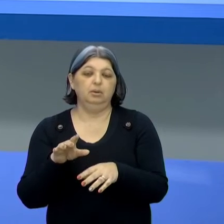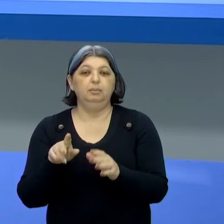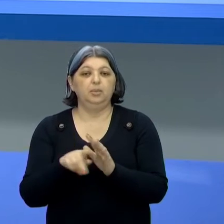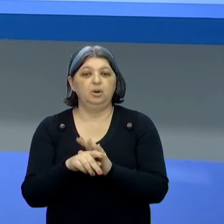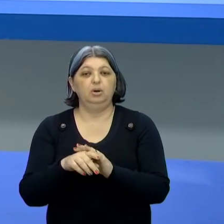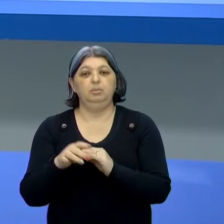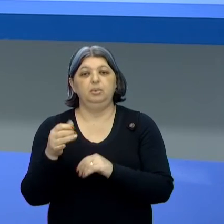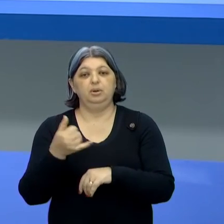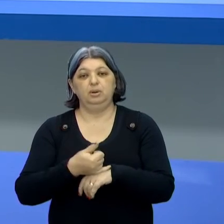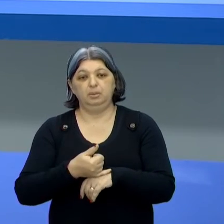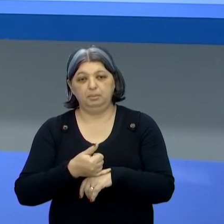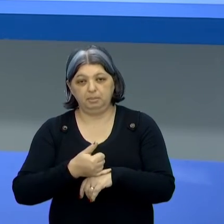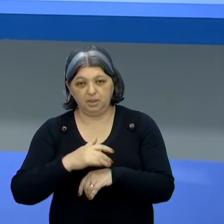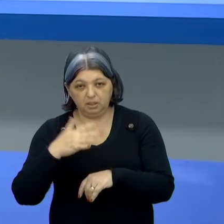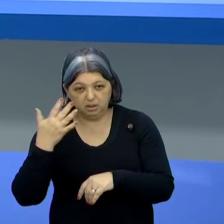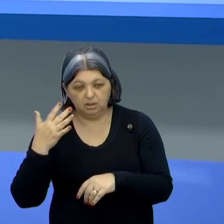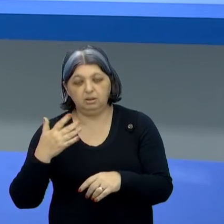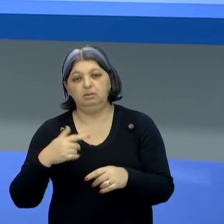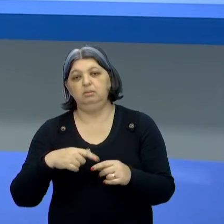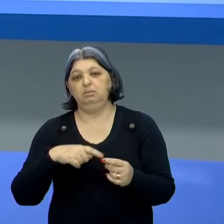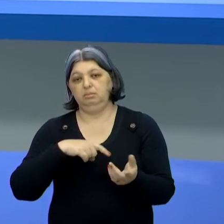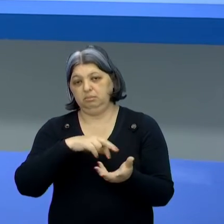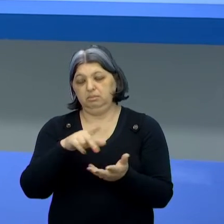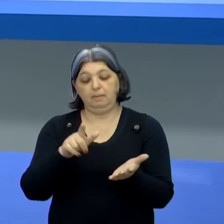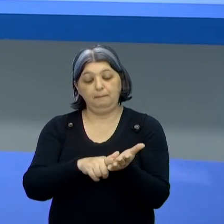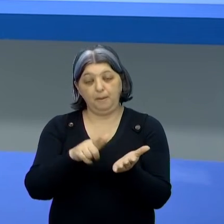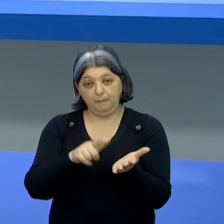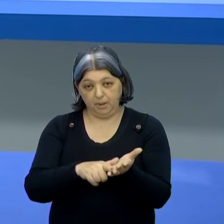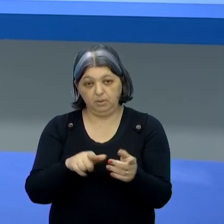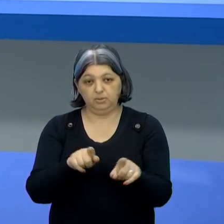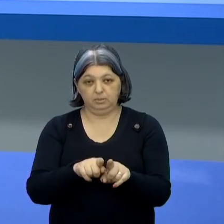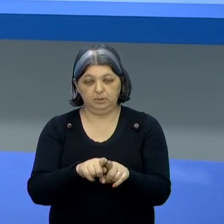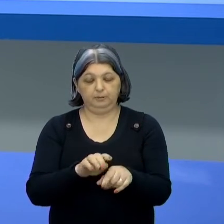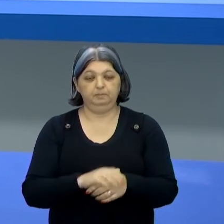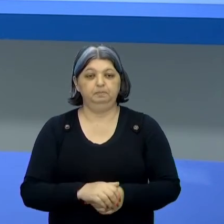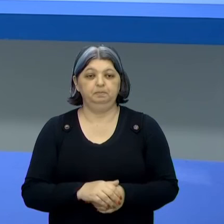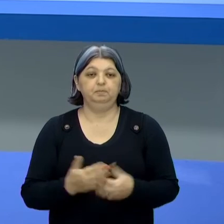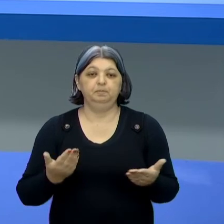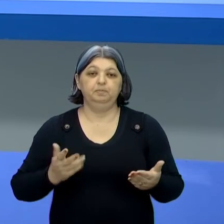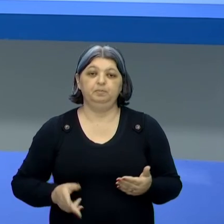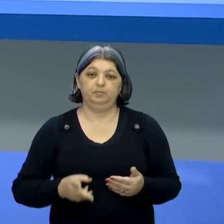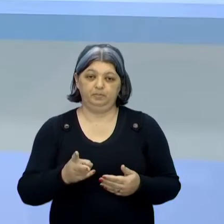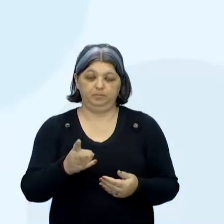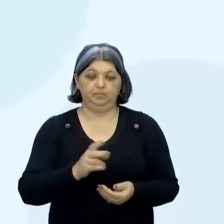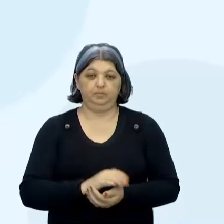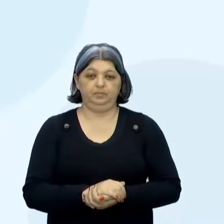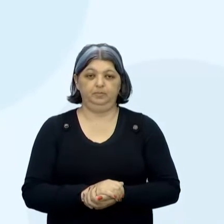Metal e papel. Tá? Vamos seguindo.